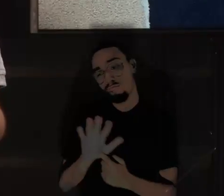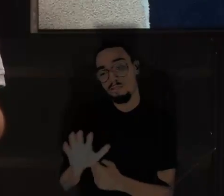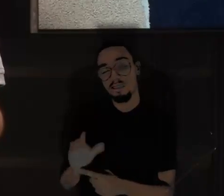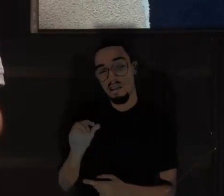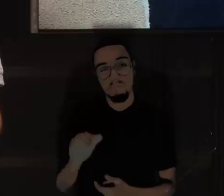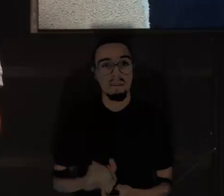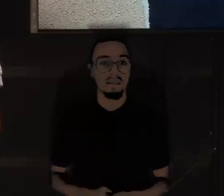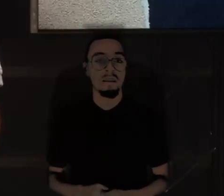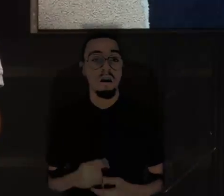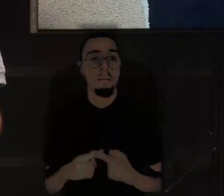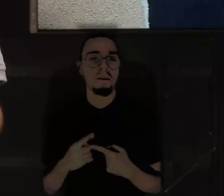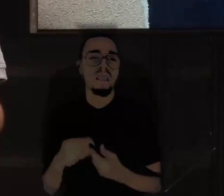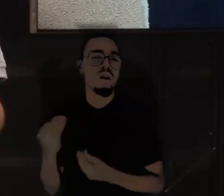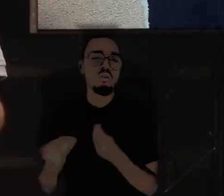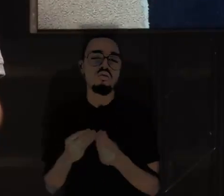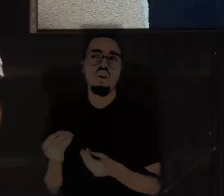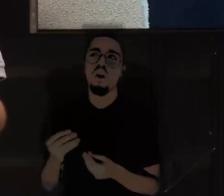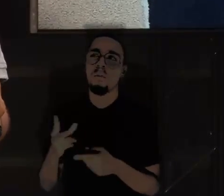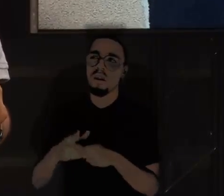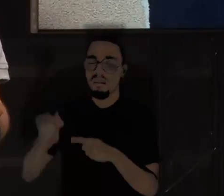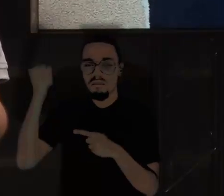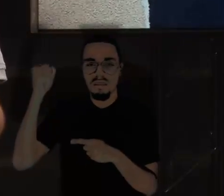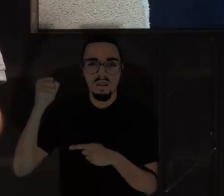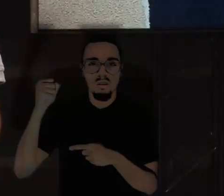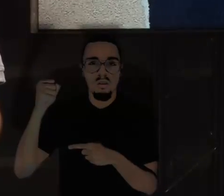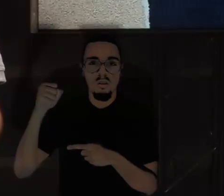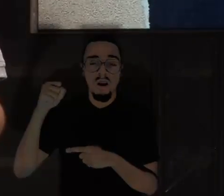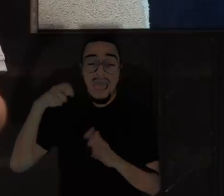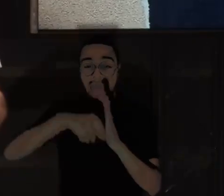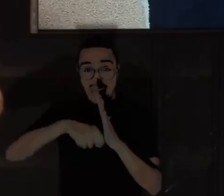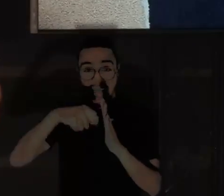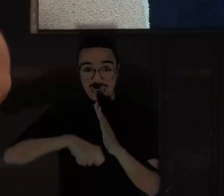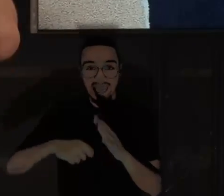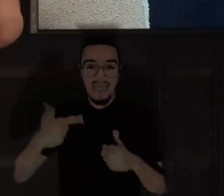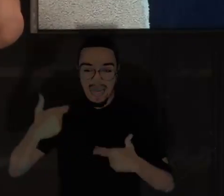foram os 300 homens. Quem ganhou aquela batalha foi o Senhor.